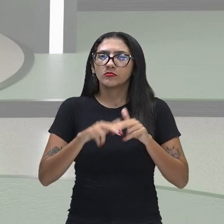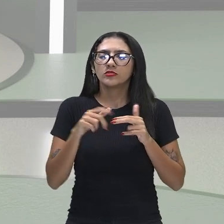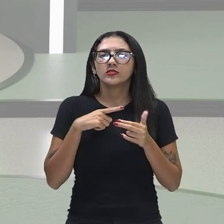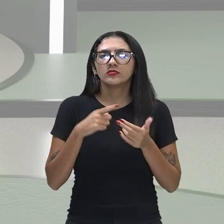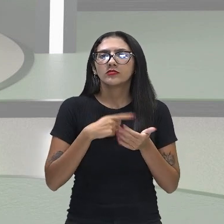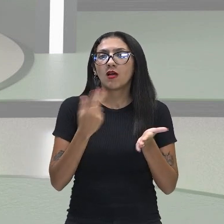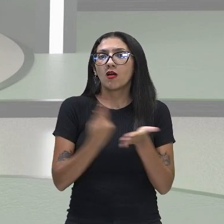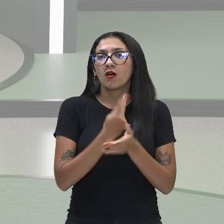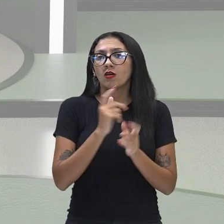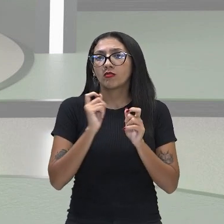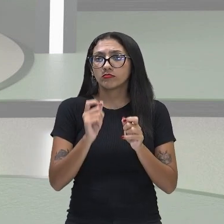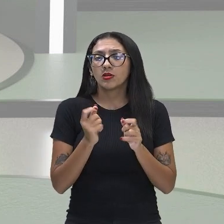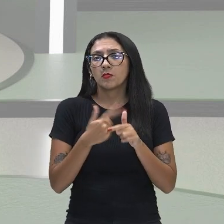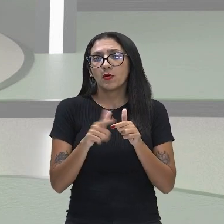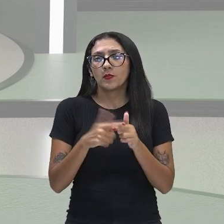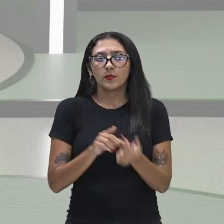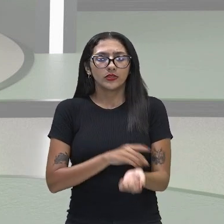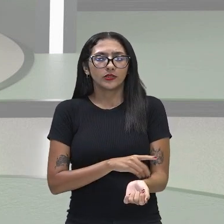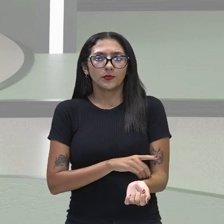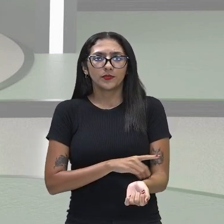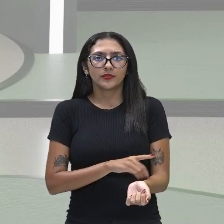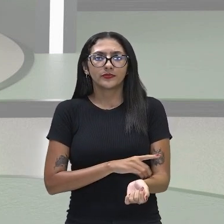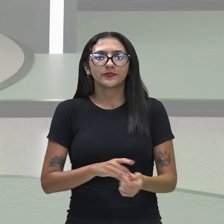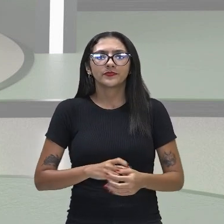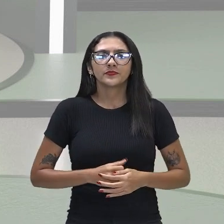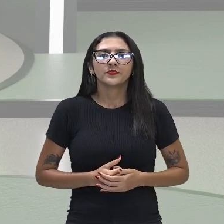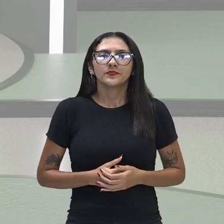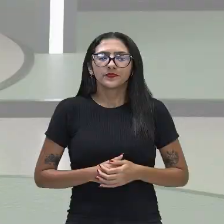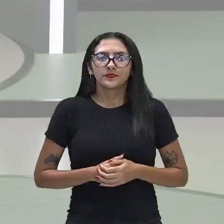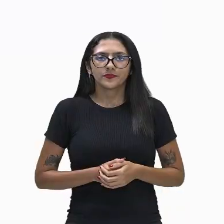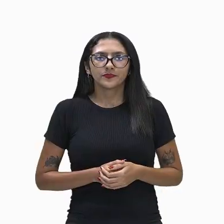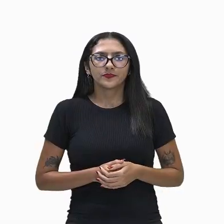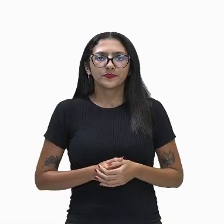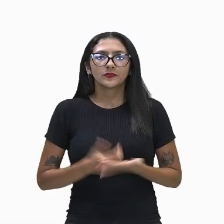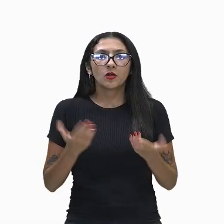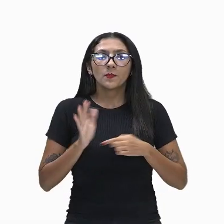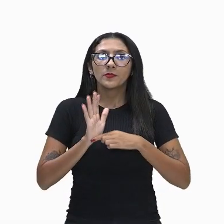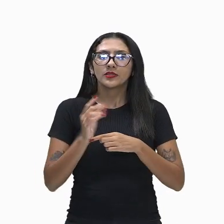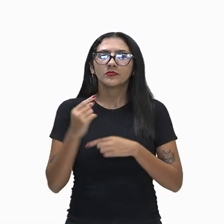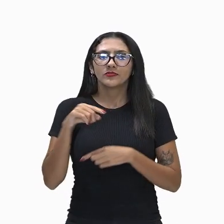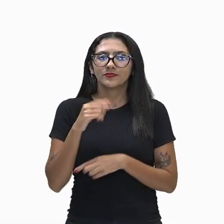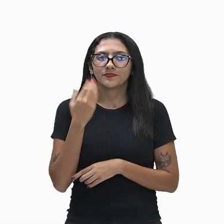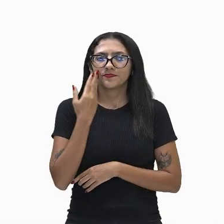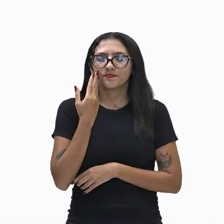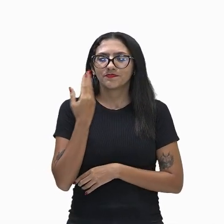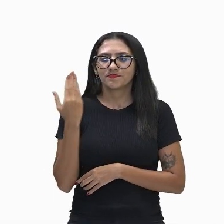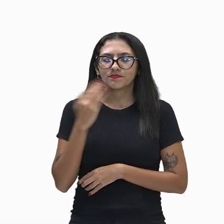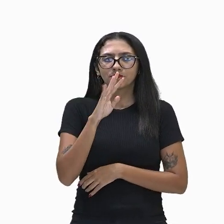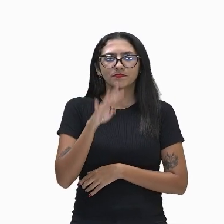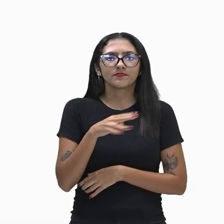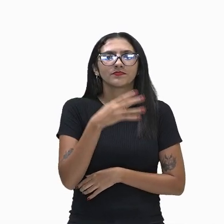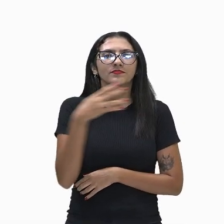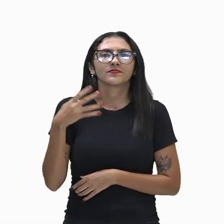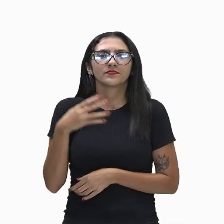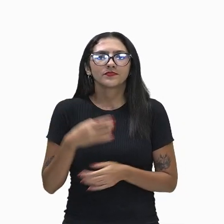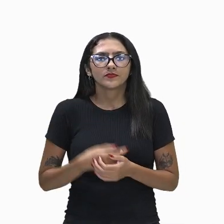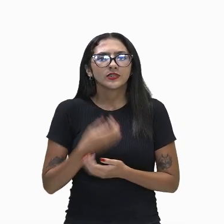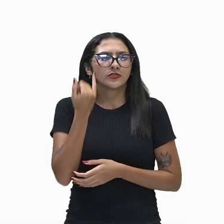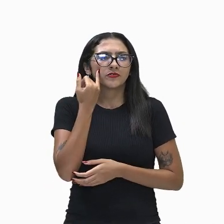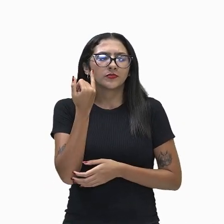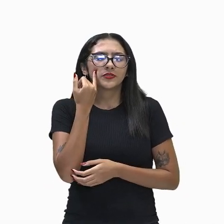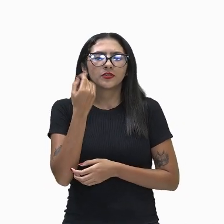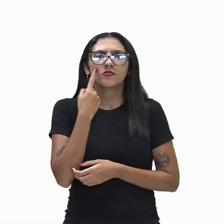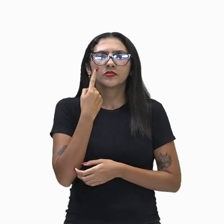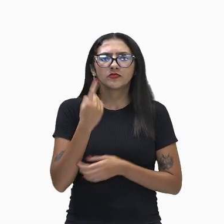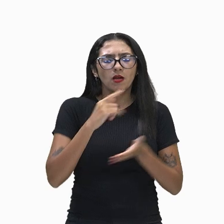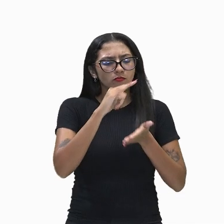crônica muito grave. Eu trago para vocês agora um quadro para você entender de forma muito resumida algo que a gente costuma ver nos exames, né,